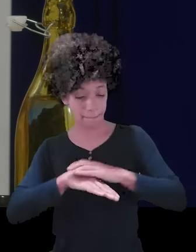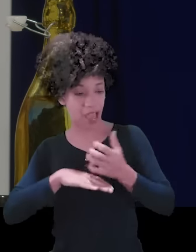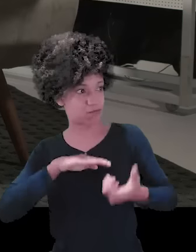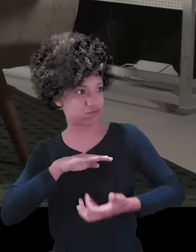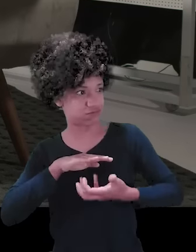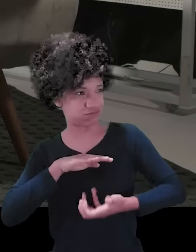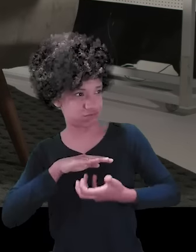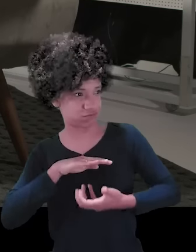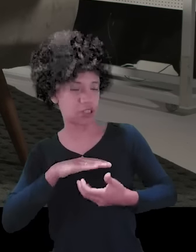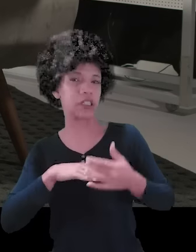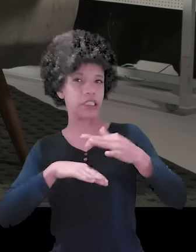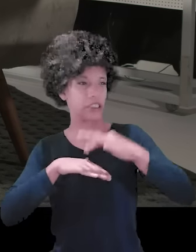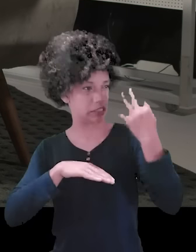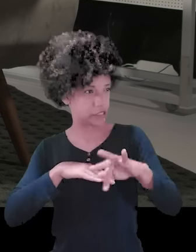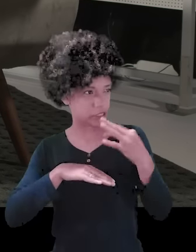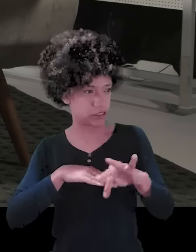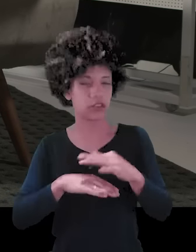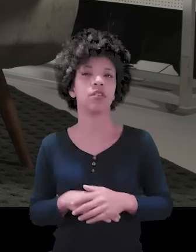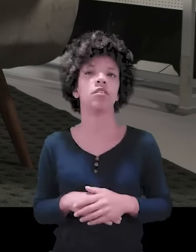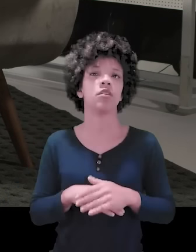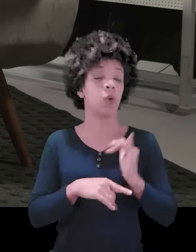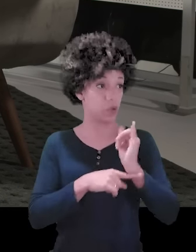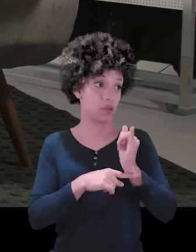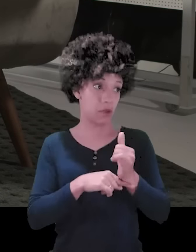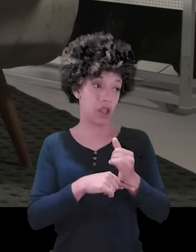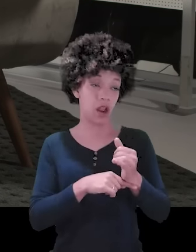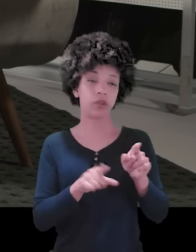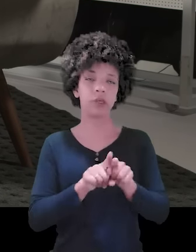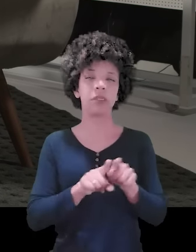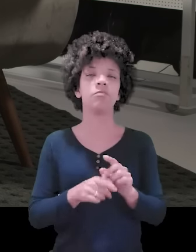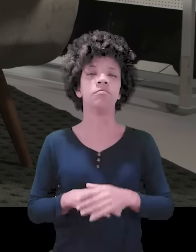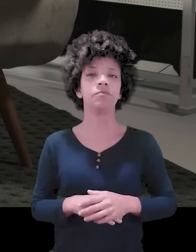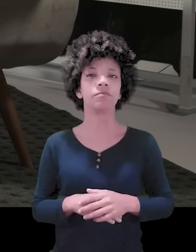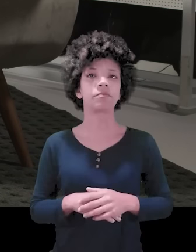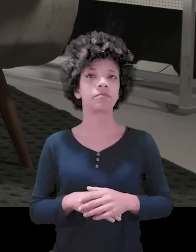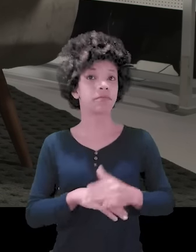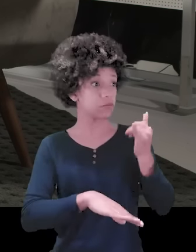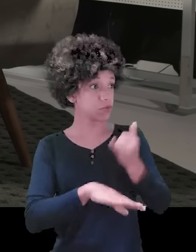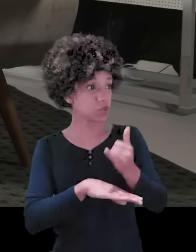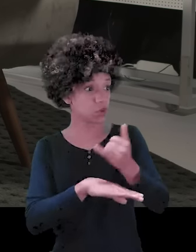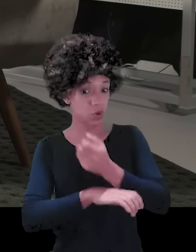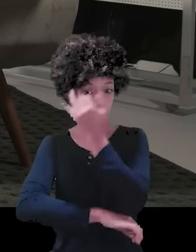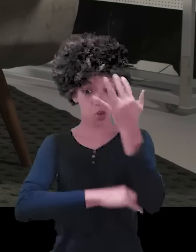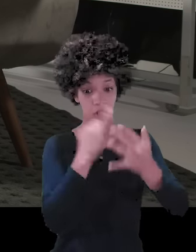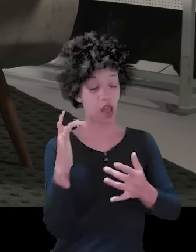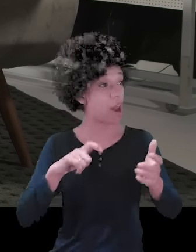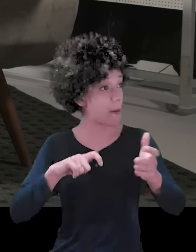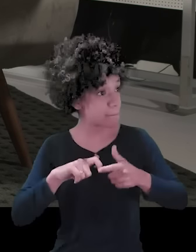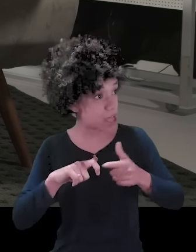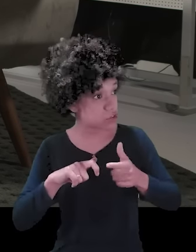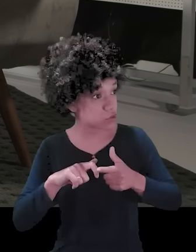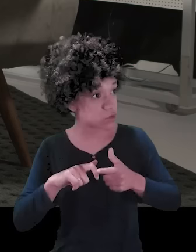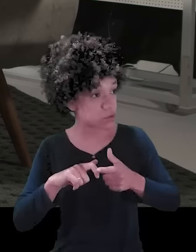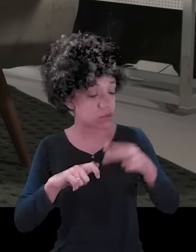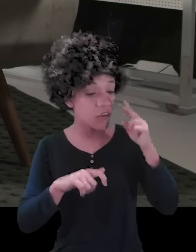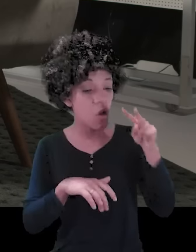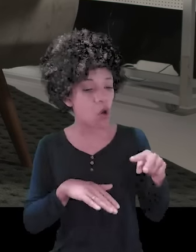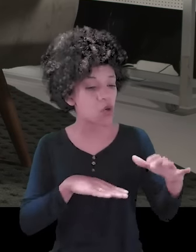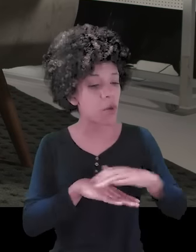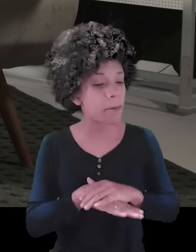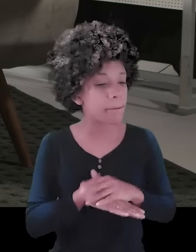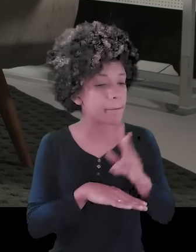queimado falei dele nesse documentário inclusive e o dono da fazenda era médico e o cara